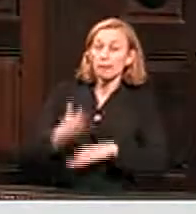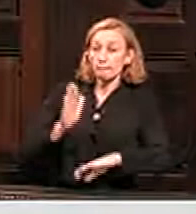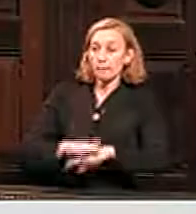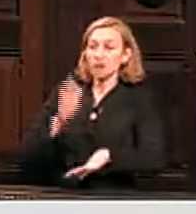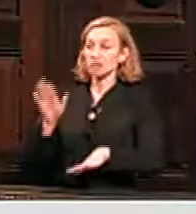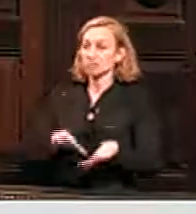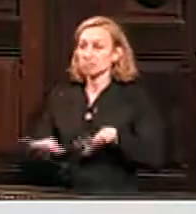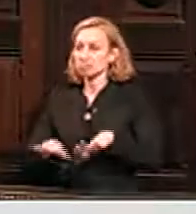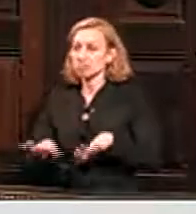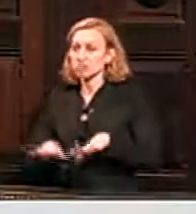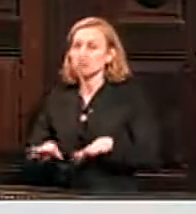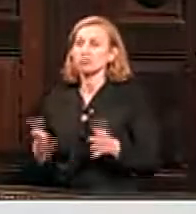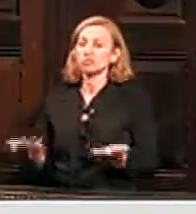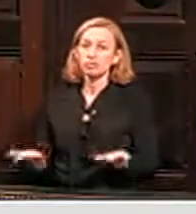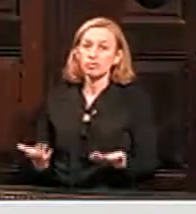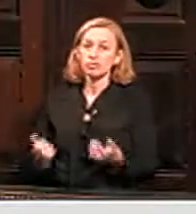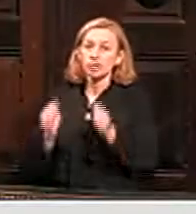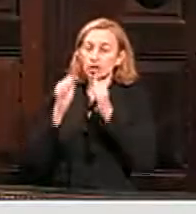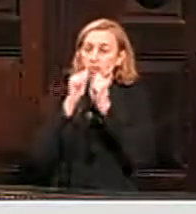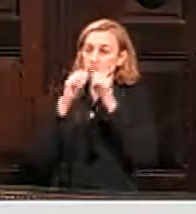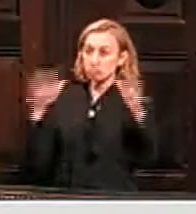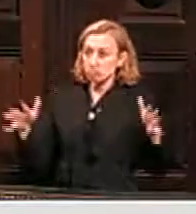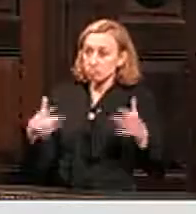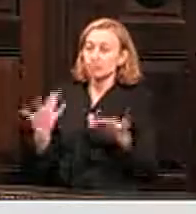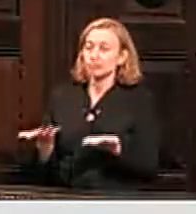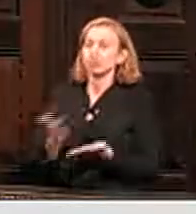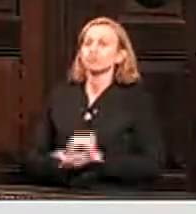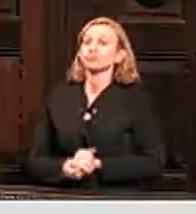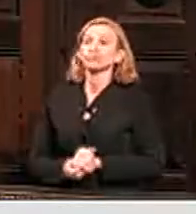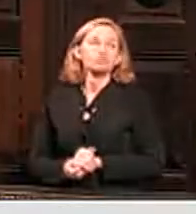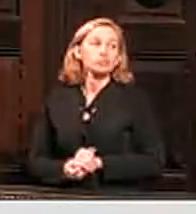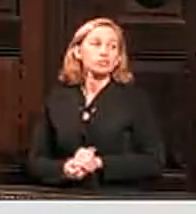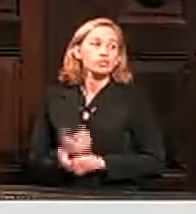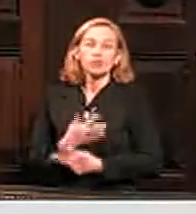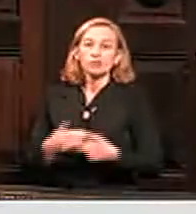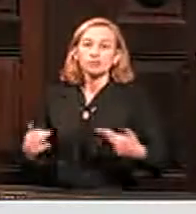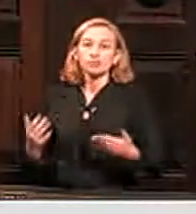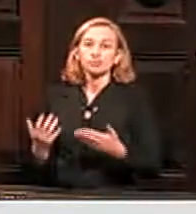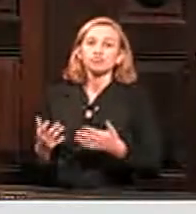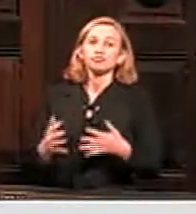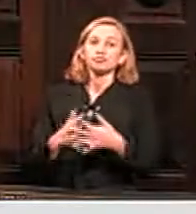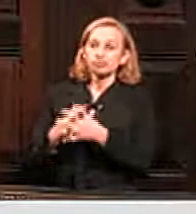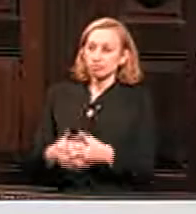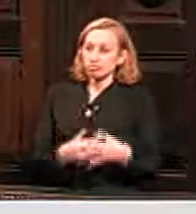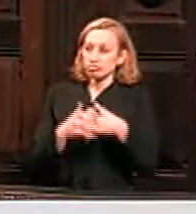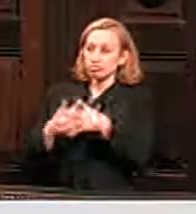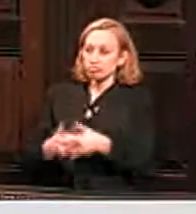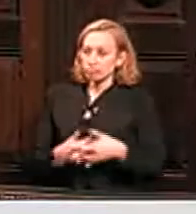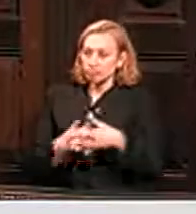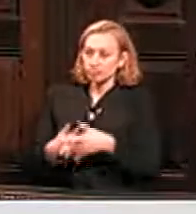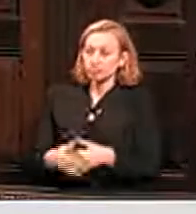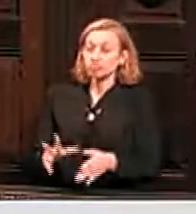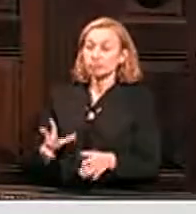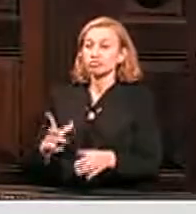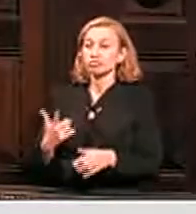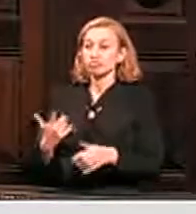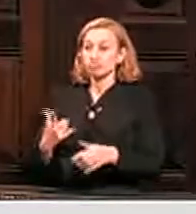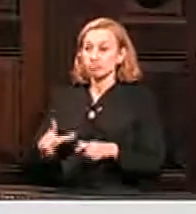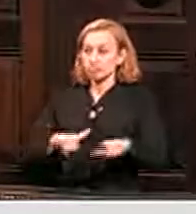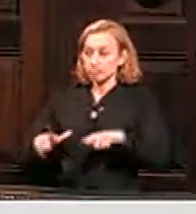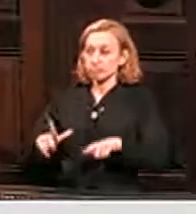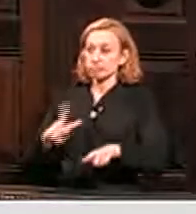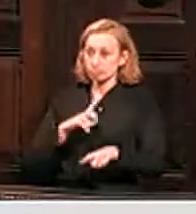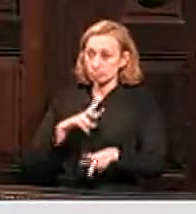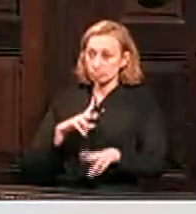nos parece que foi uma paralisação ampla de um setor, incluindo de caminhoneiros autônomos, a ação de empresários